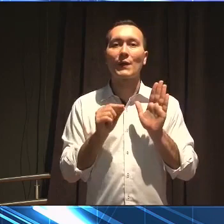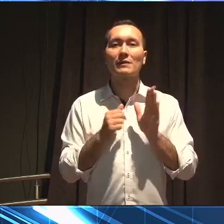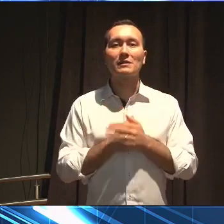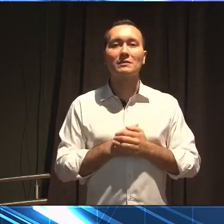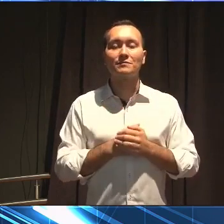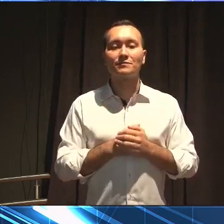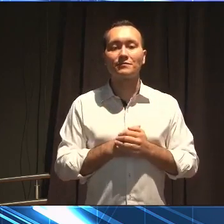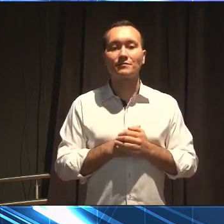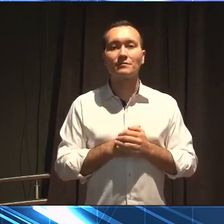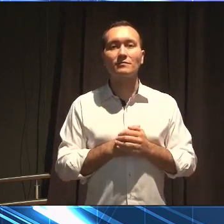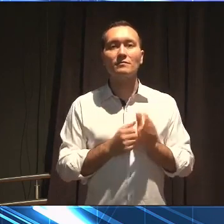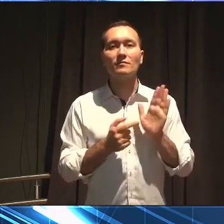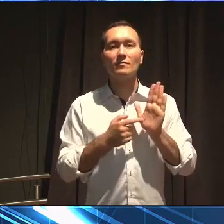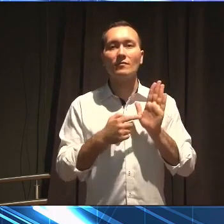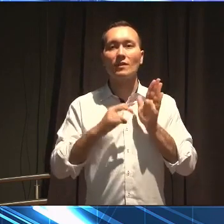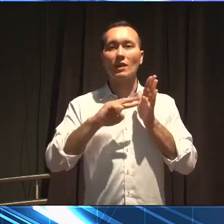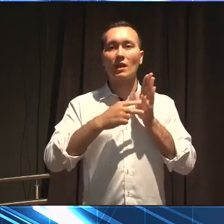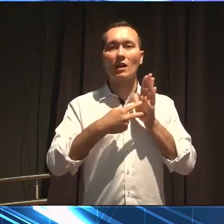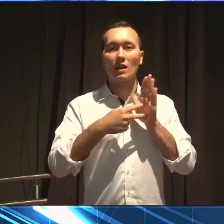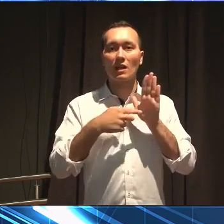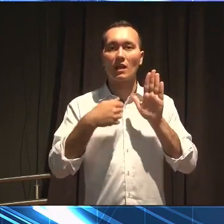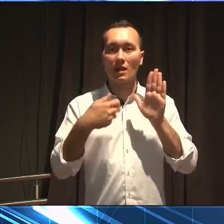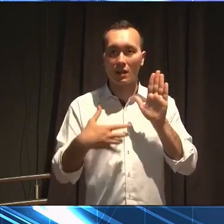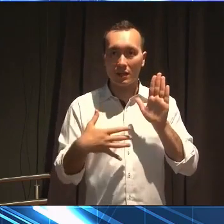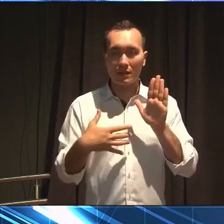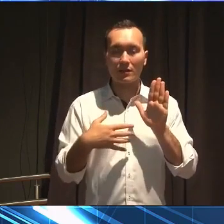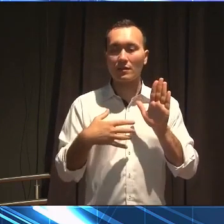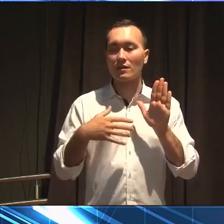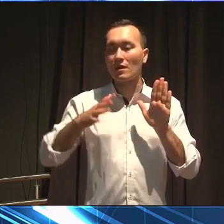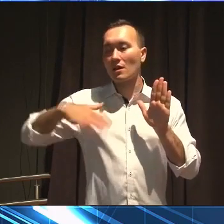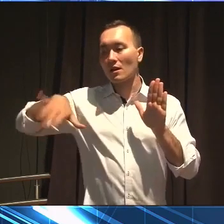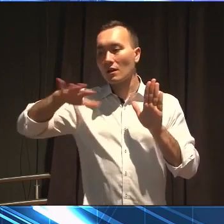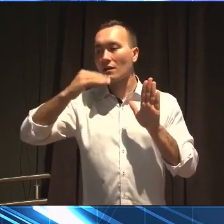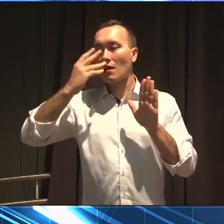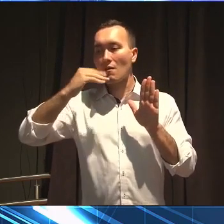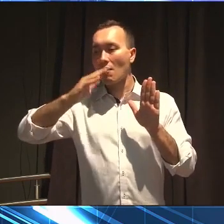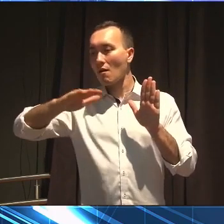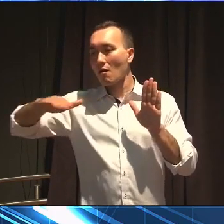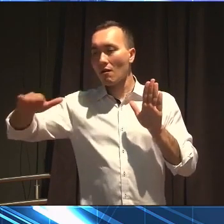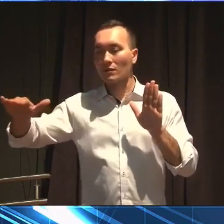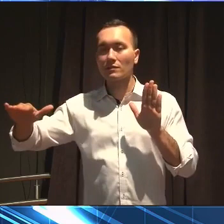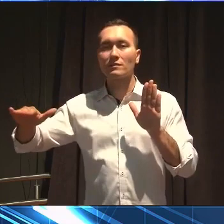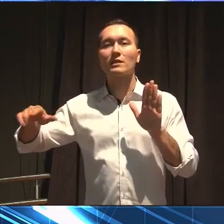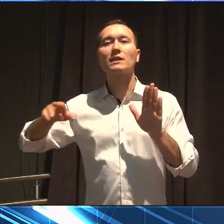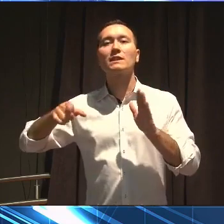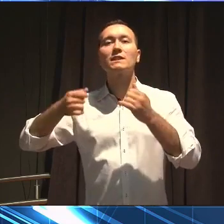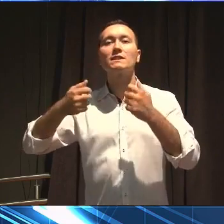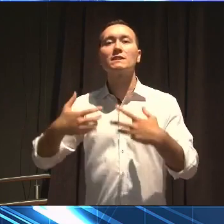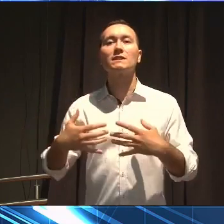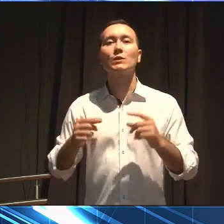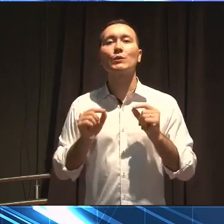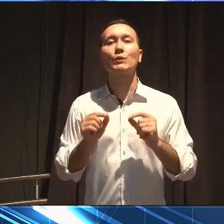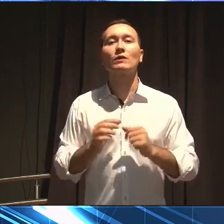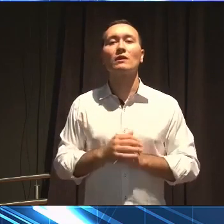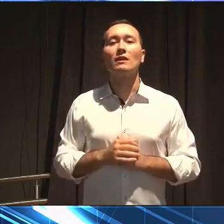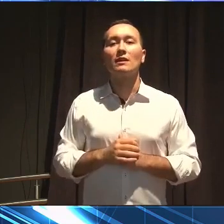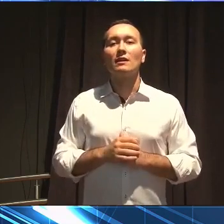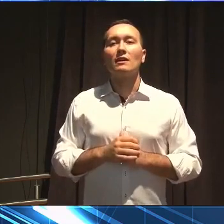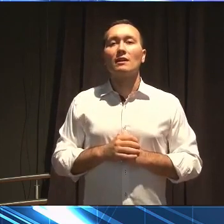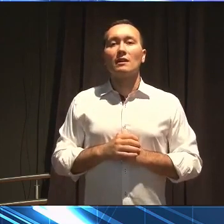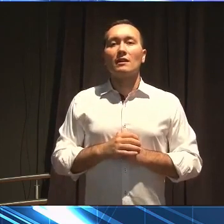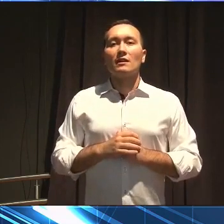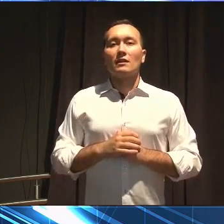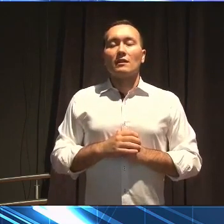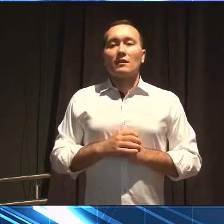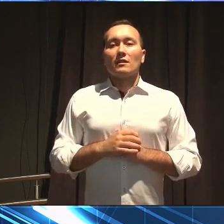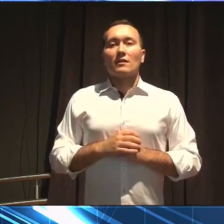ele traz essas definições de palavras feitas por crianças. Então, para uma criança, né,